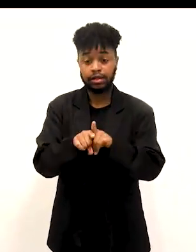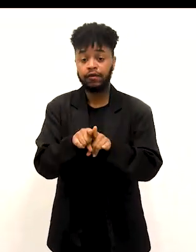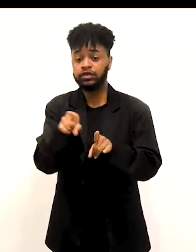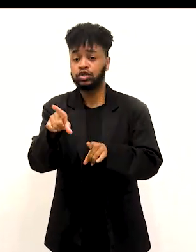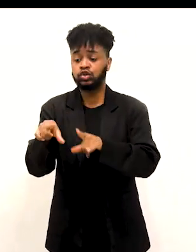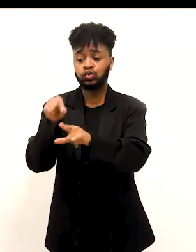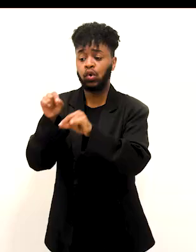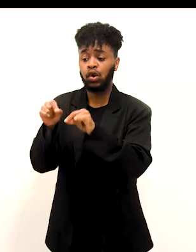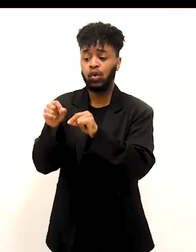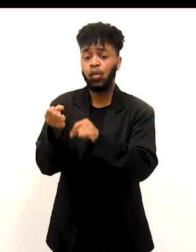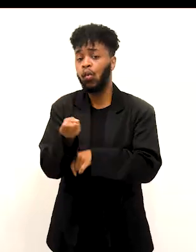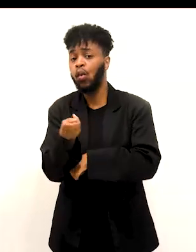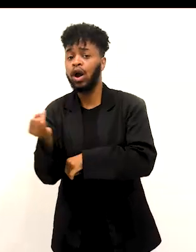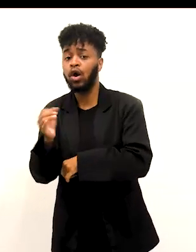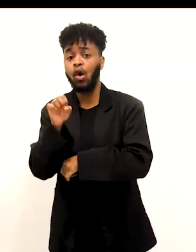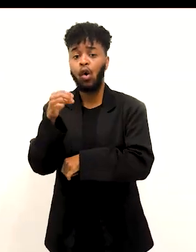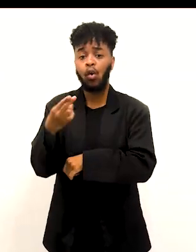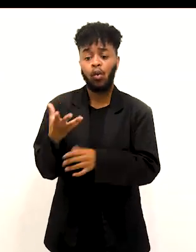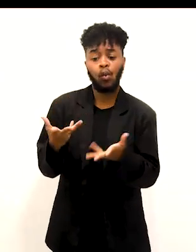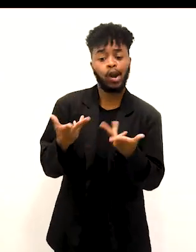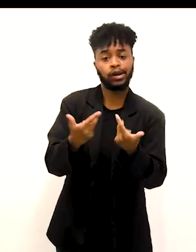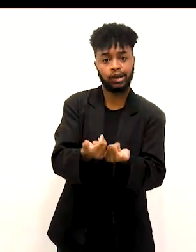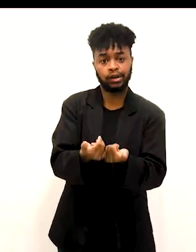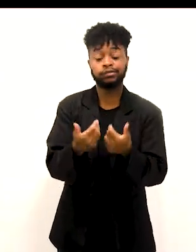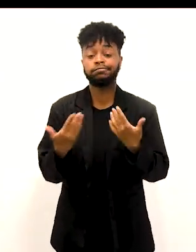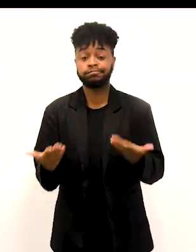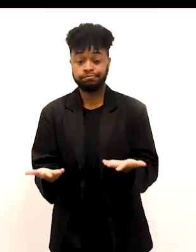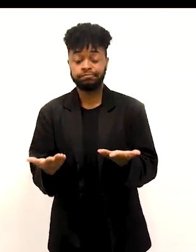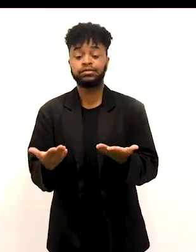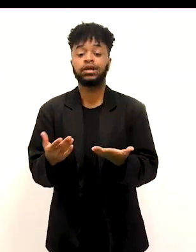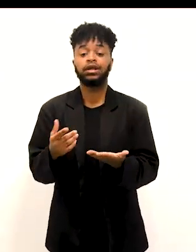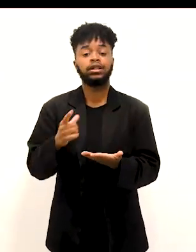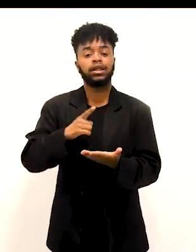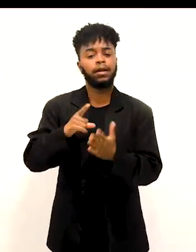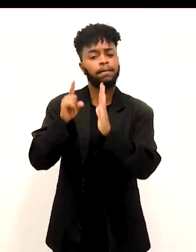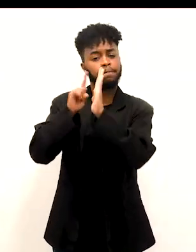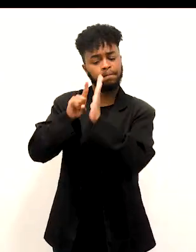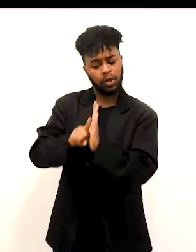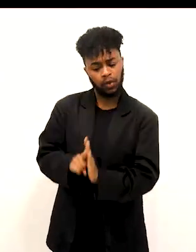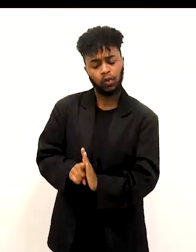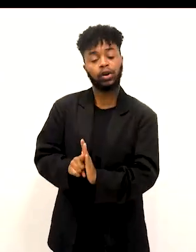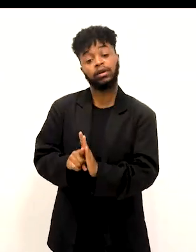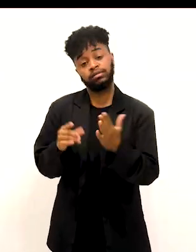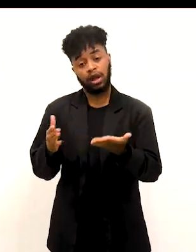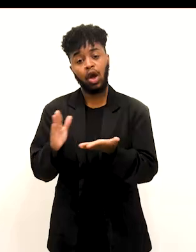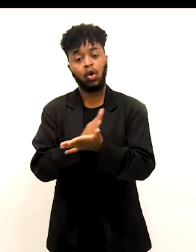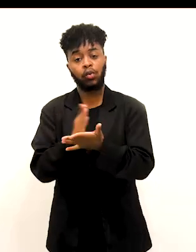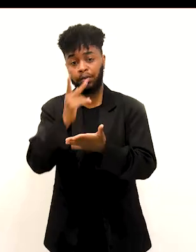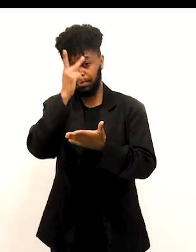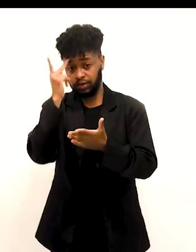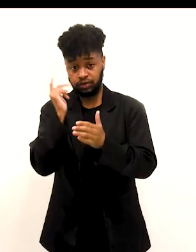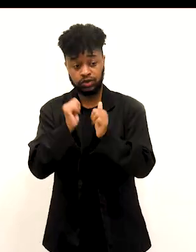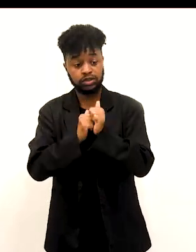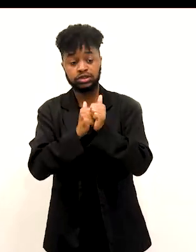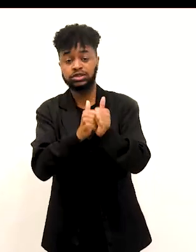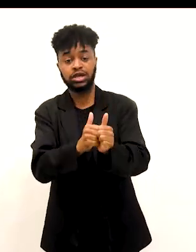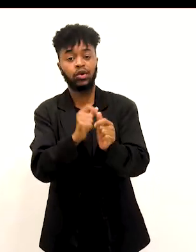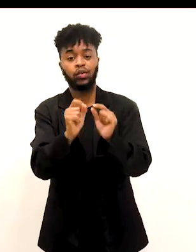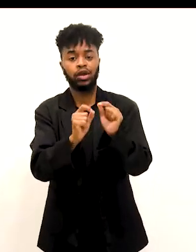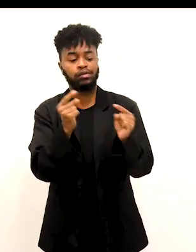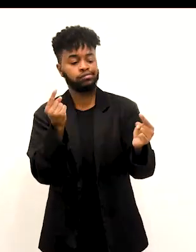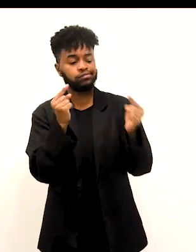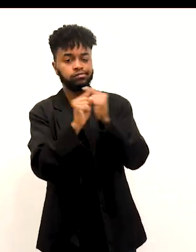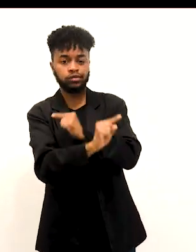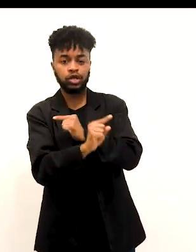preferência à quantidade ou à qualidade? Foi respondendo perguntas como essas que tem gente seguindo na contramão do consumismo